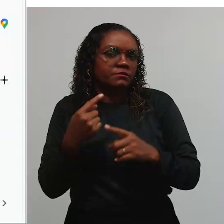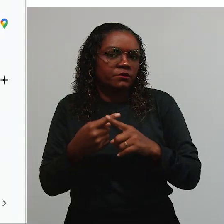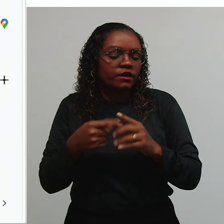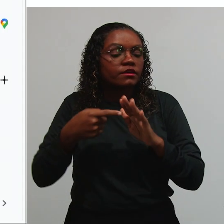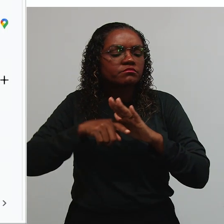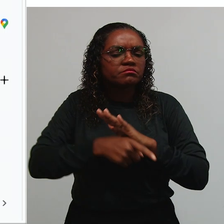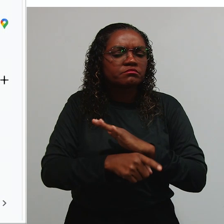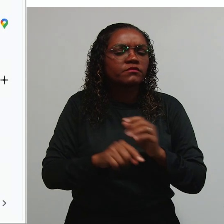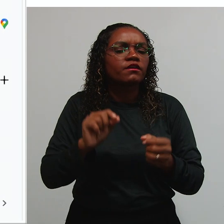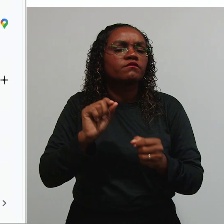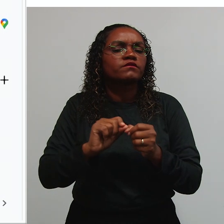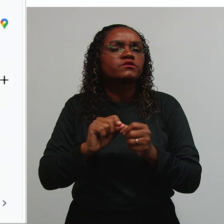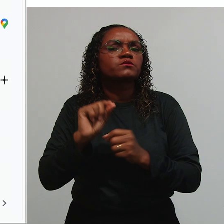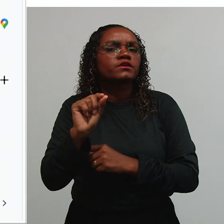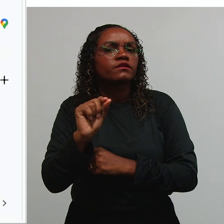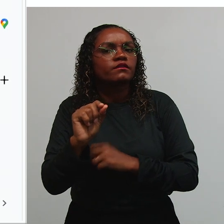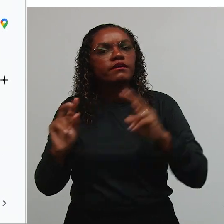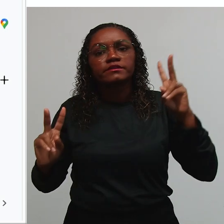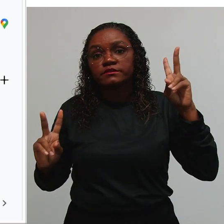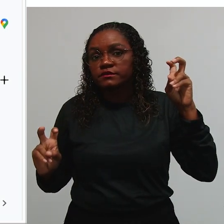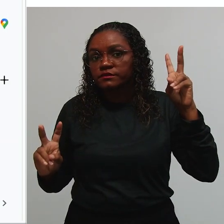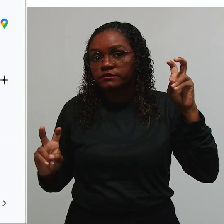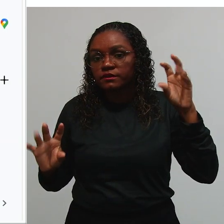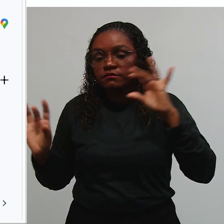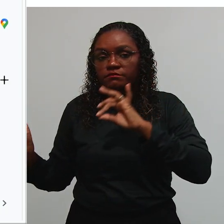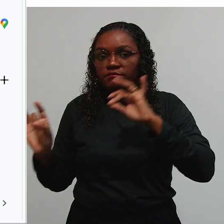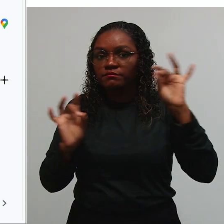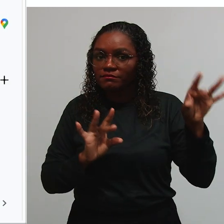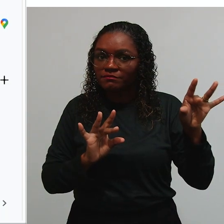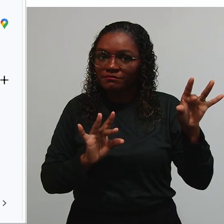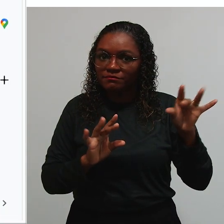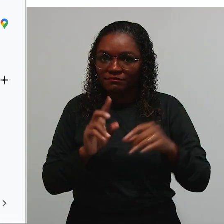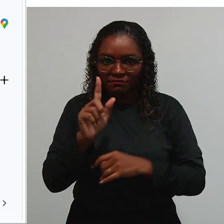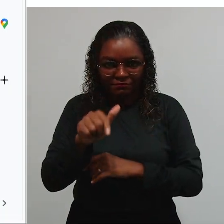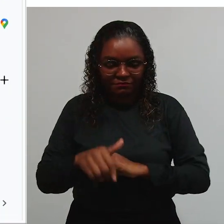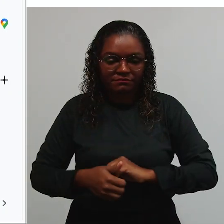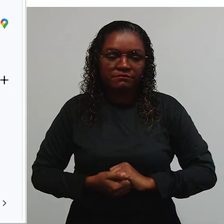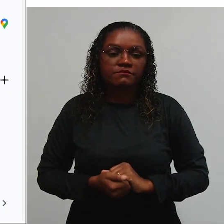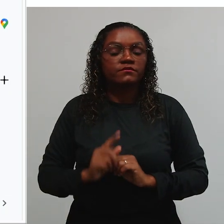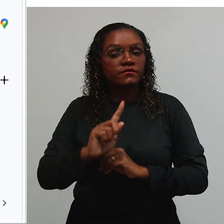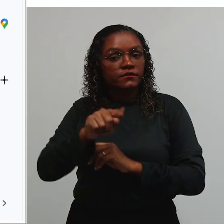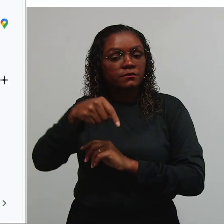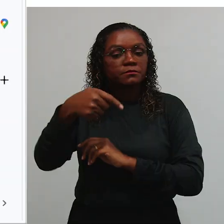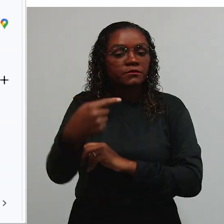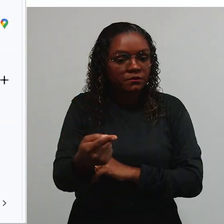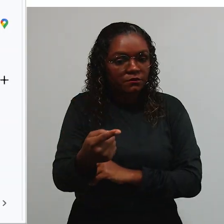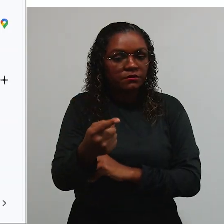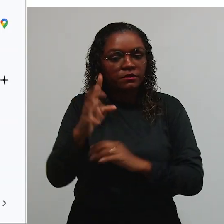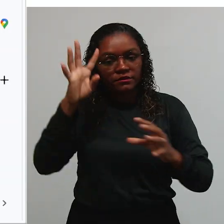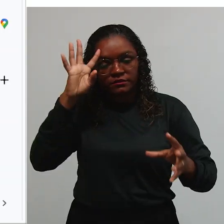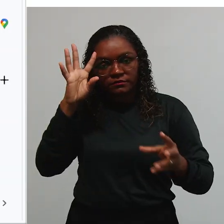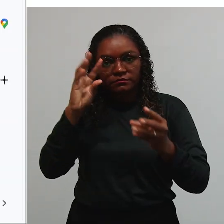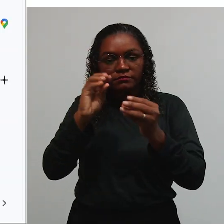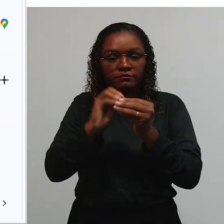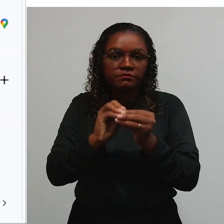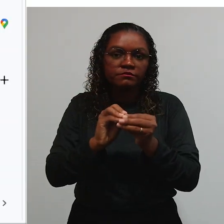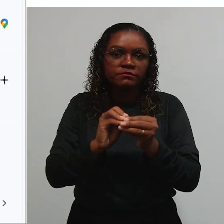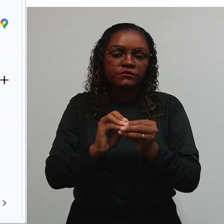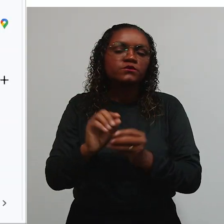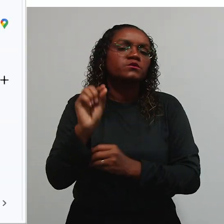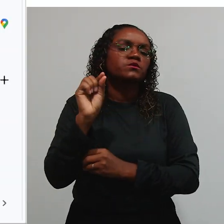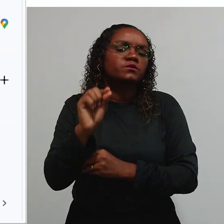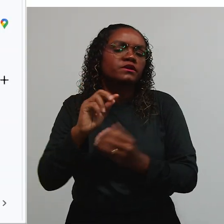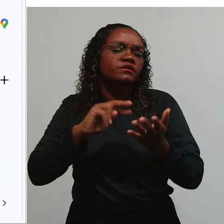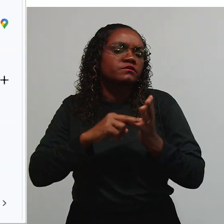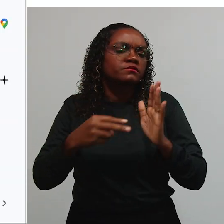esses aprofundamentos, a gente usa citações, que é nosso próximo episódio, tá bom? Depois, você vem para as considerações.